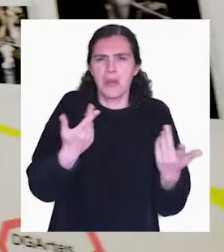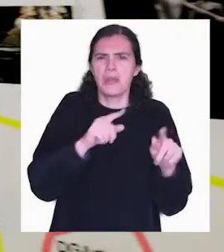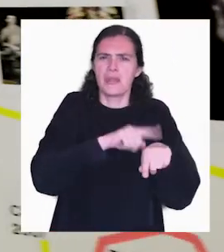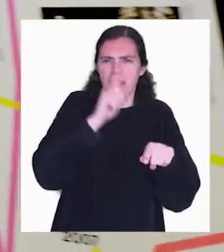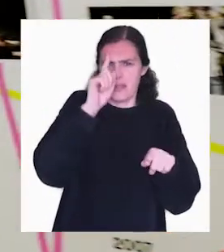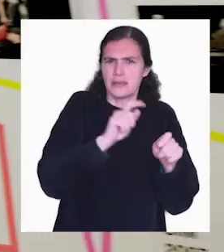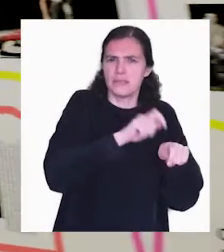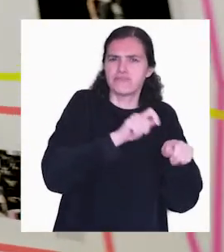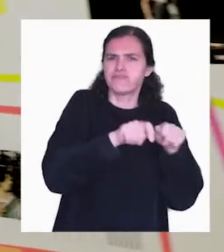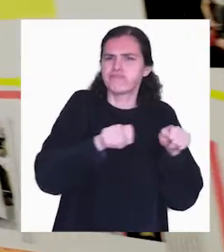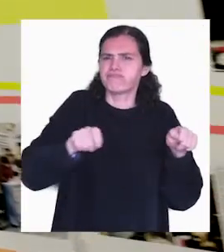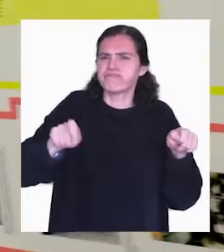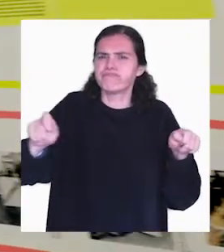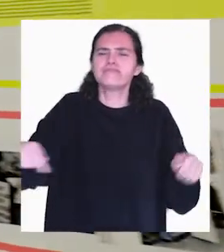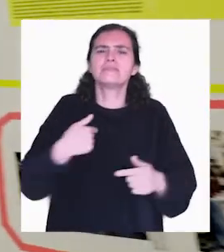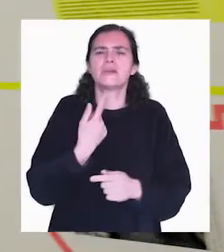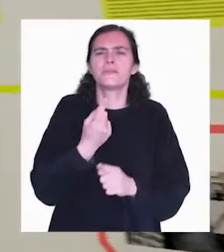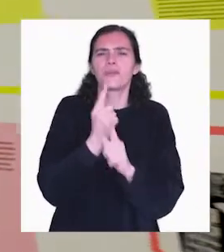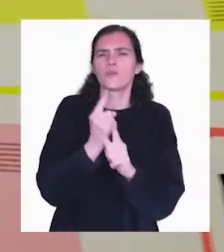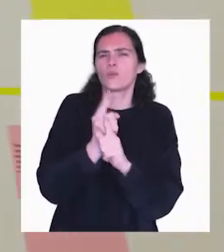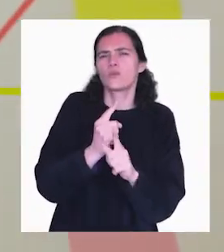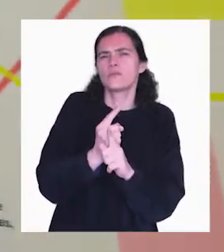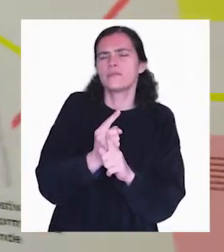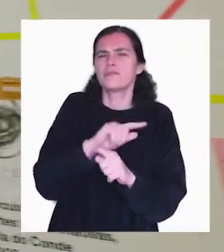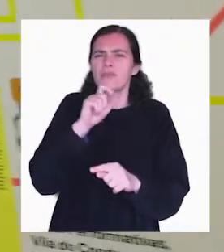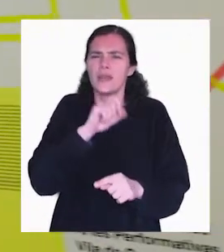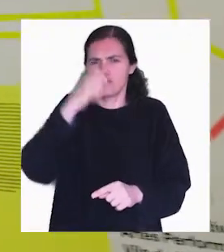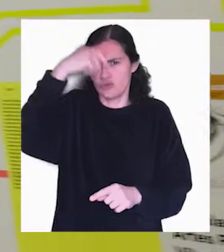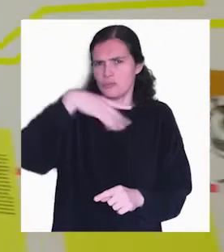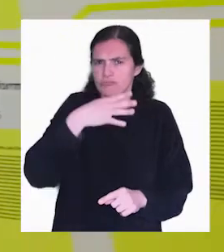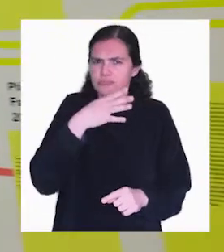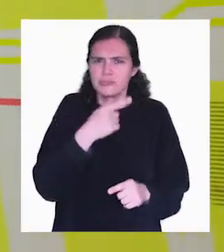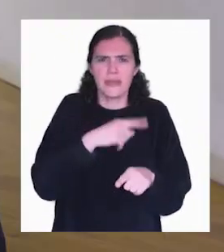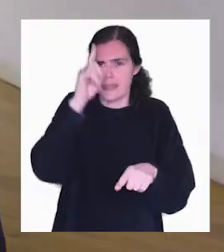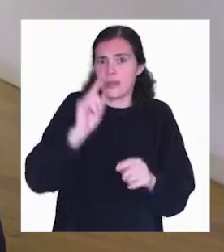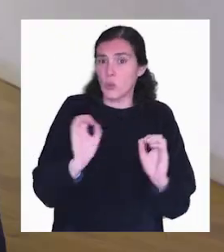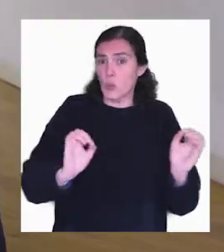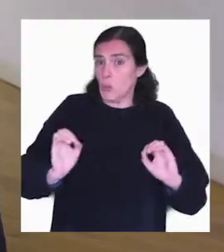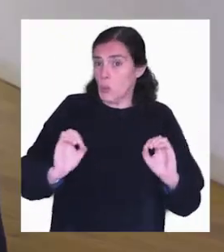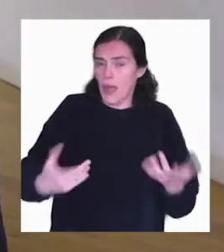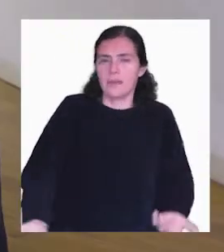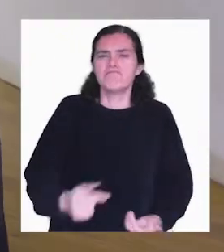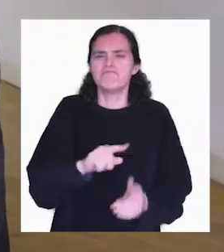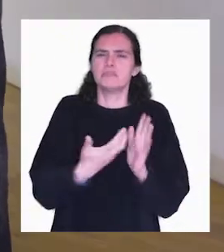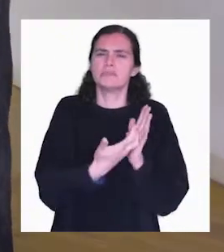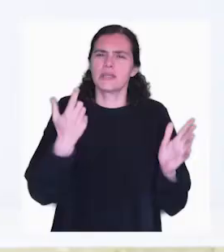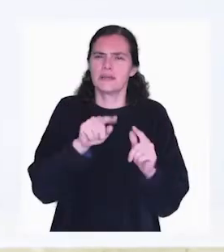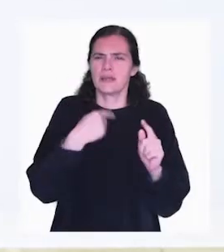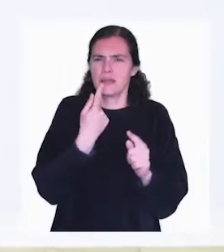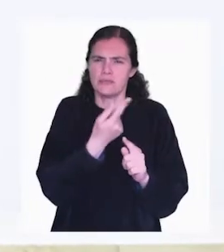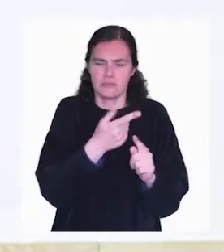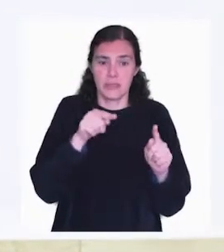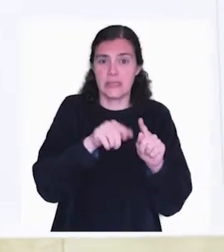mas propomos ao mesmo tempo um conjunto de narrativas acronológicas, chamando a atenção para elas nestes